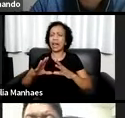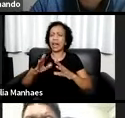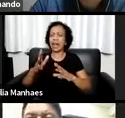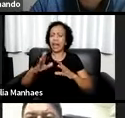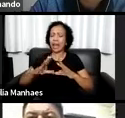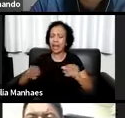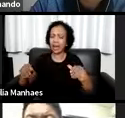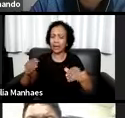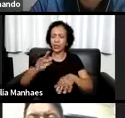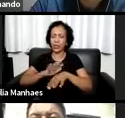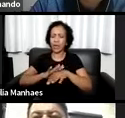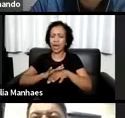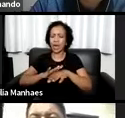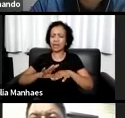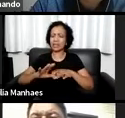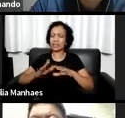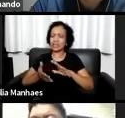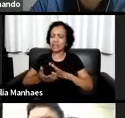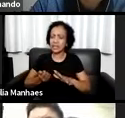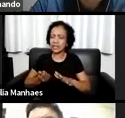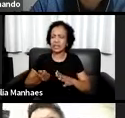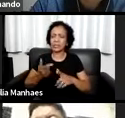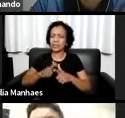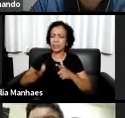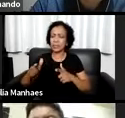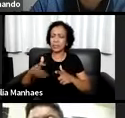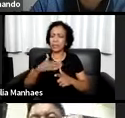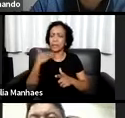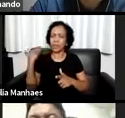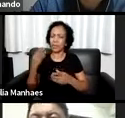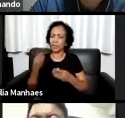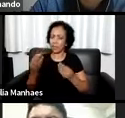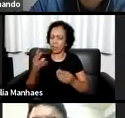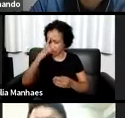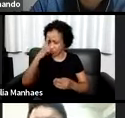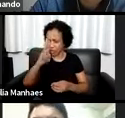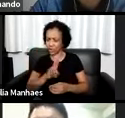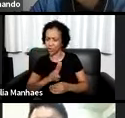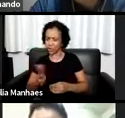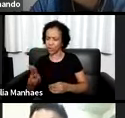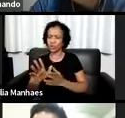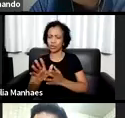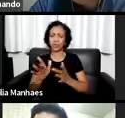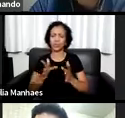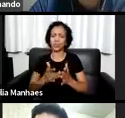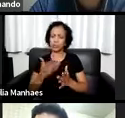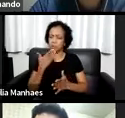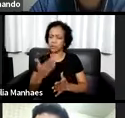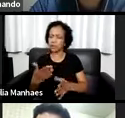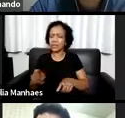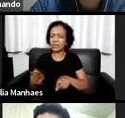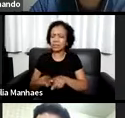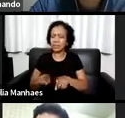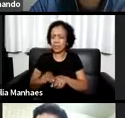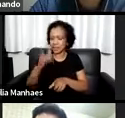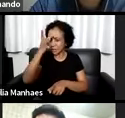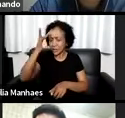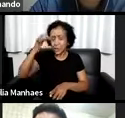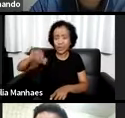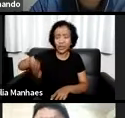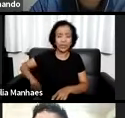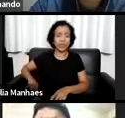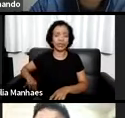morte. Livra, Pai, de toda obra das trevas, em nome de Jesus, Pai. Oramos também por aqueles que estão sofrendo em